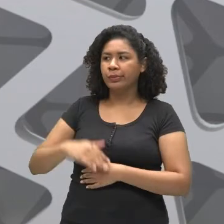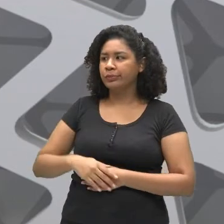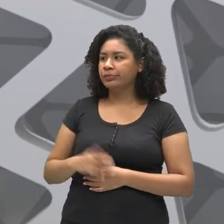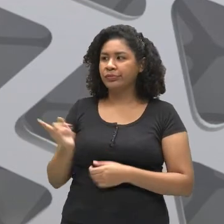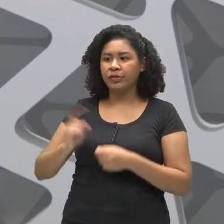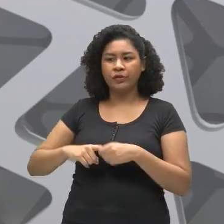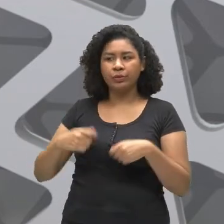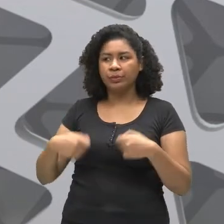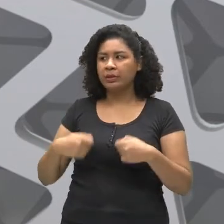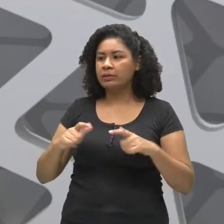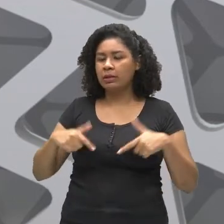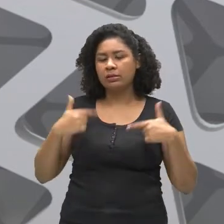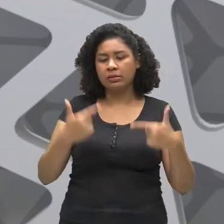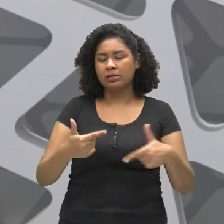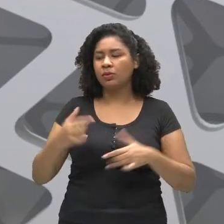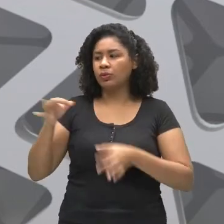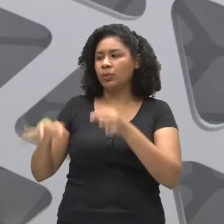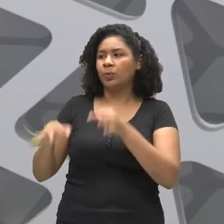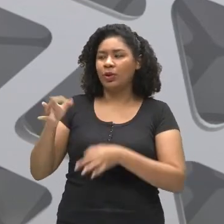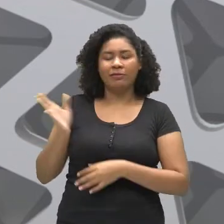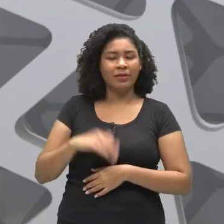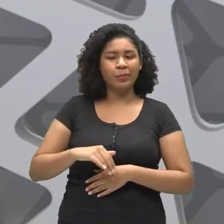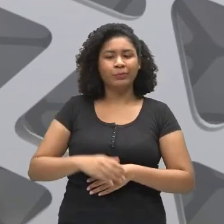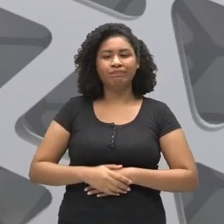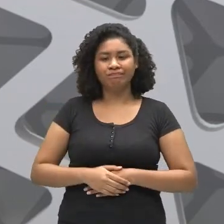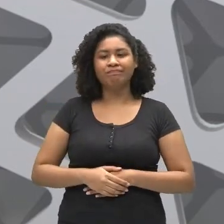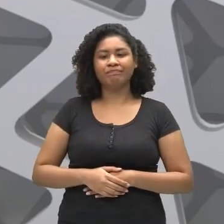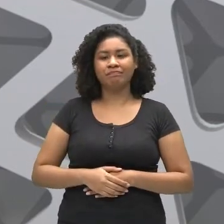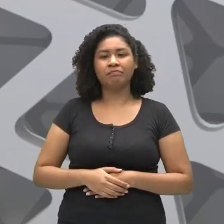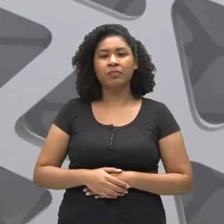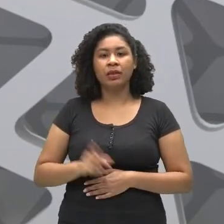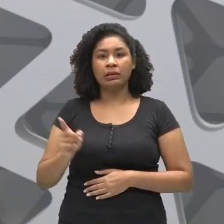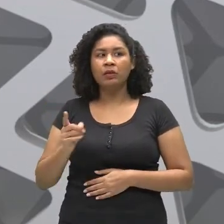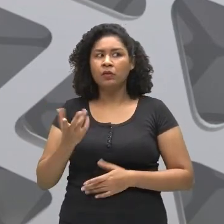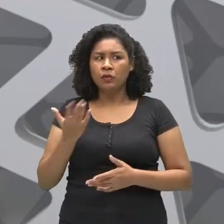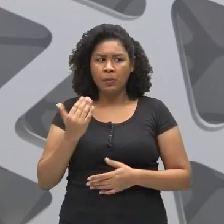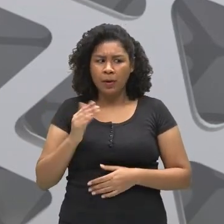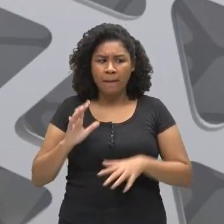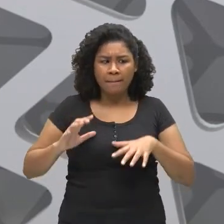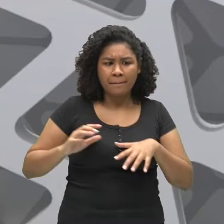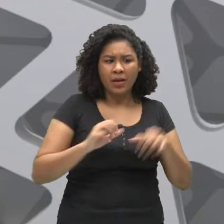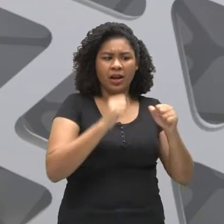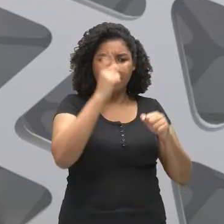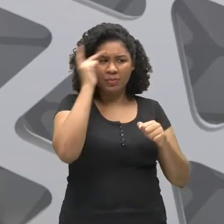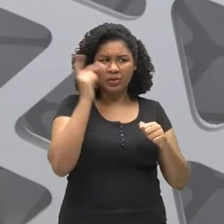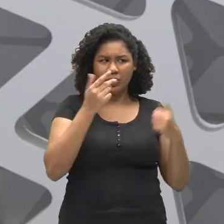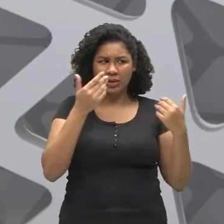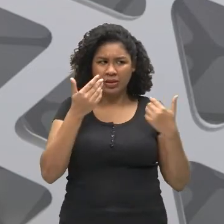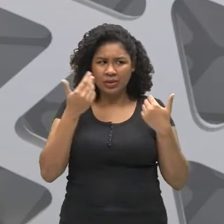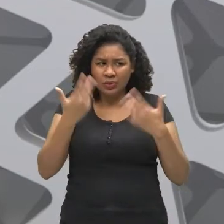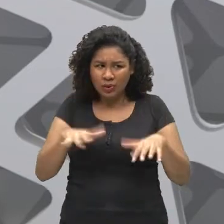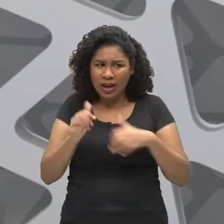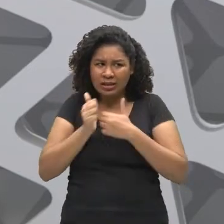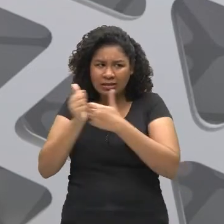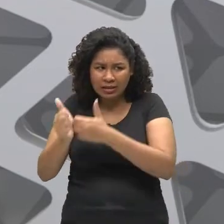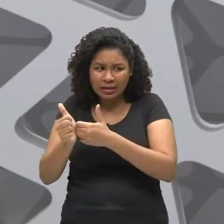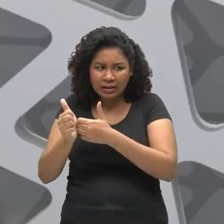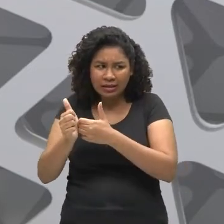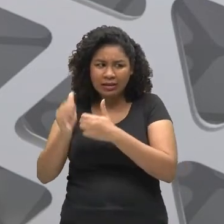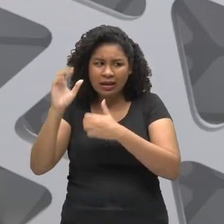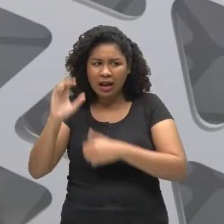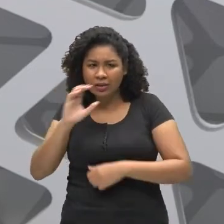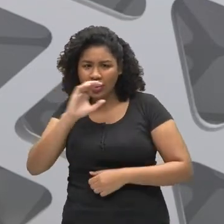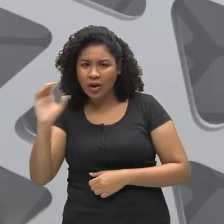tribunal. Além do tribunal, ou seja, vamos começar a caçar os hereges novamente, né? Lembre-se que herege na visão da